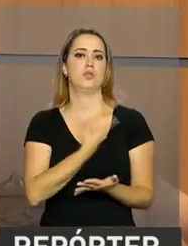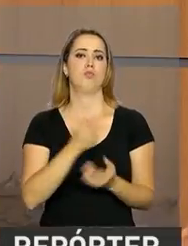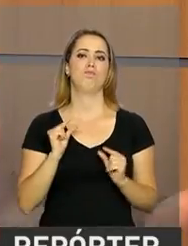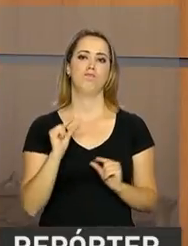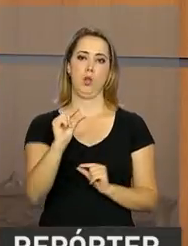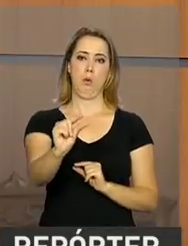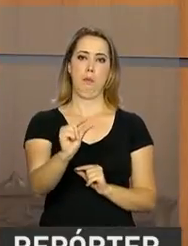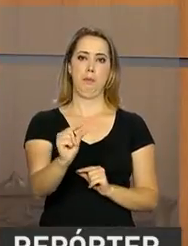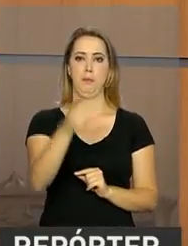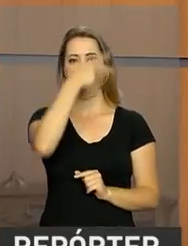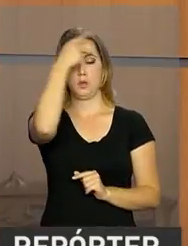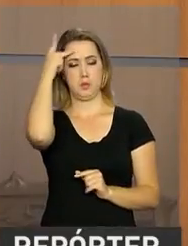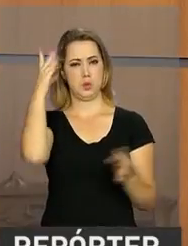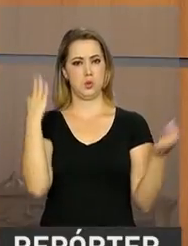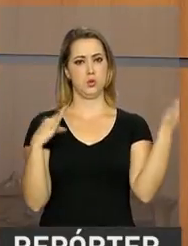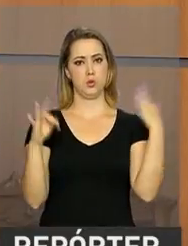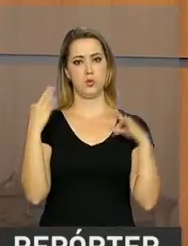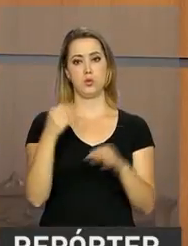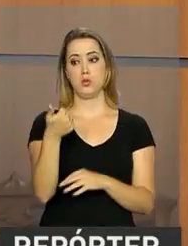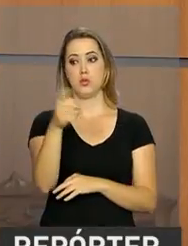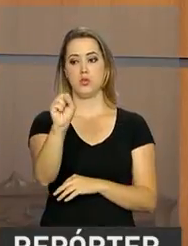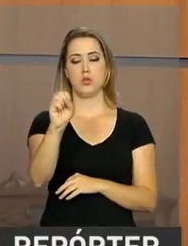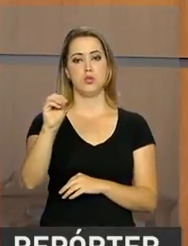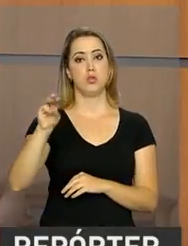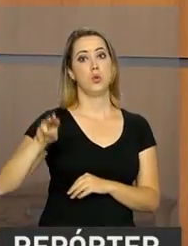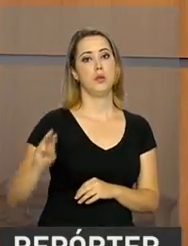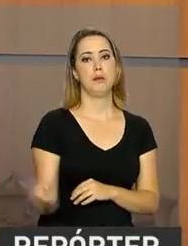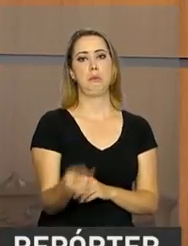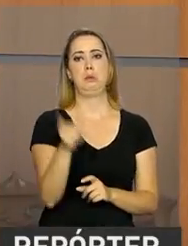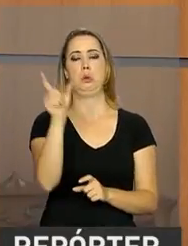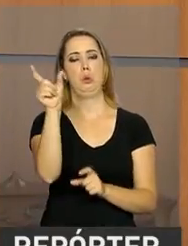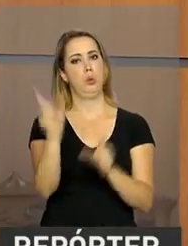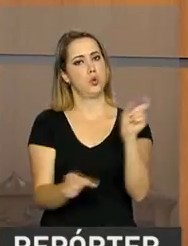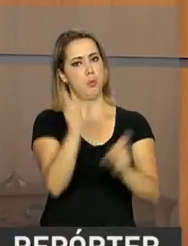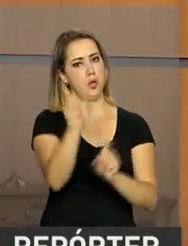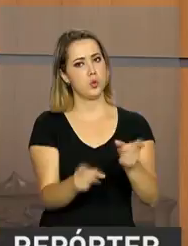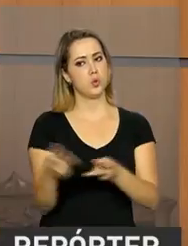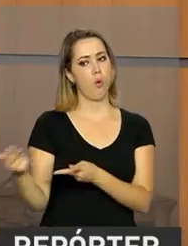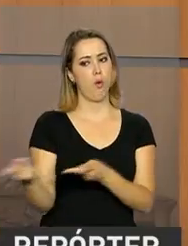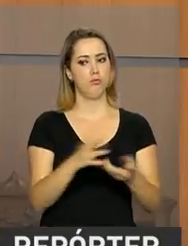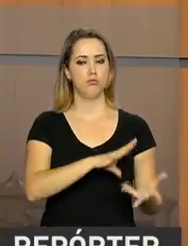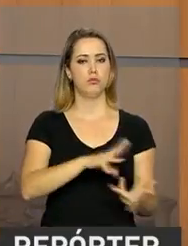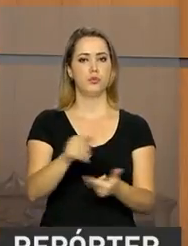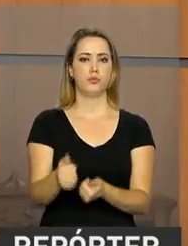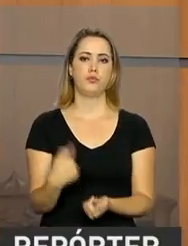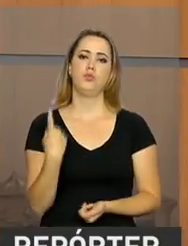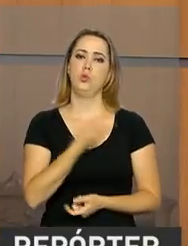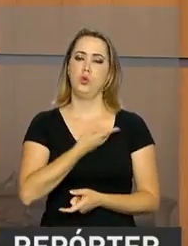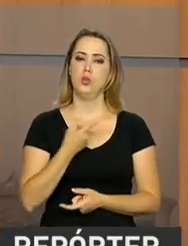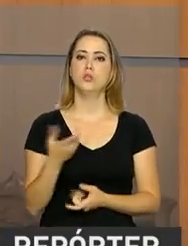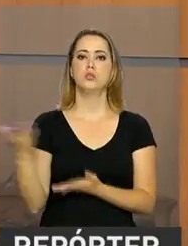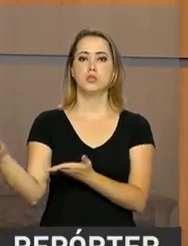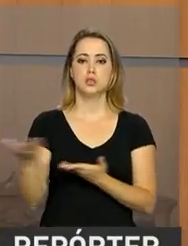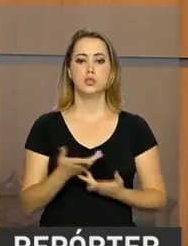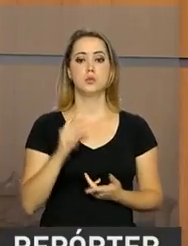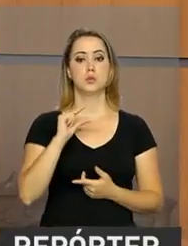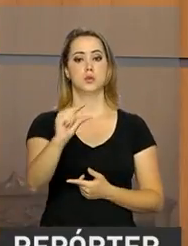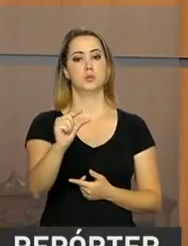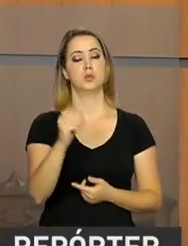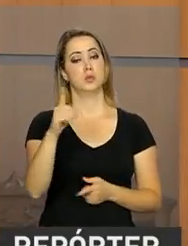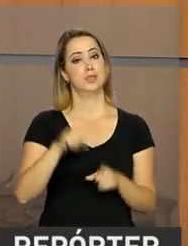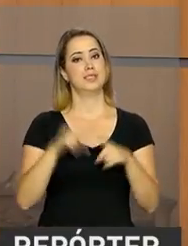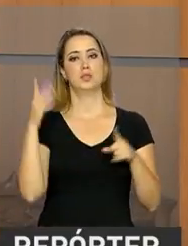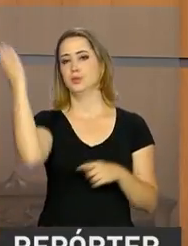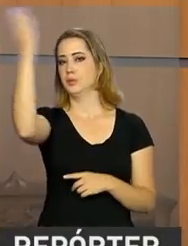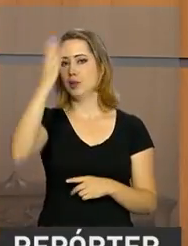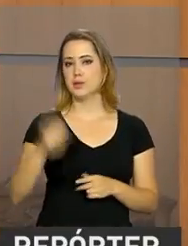minúscula nesse mercado de 180 milhões de turistas chineses nós recebemos pouco mais de 50.000 turistas chineses por ano no Brasil e o Brasil tem